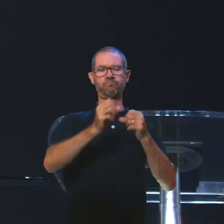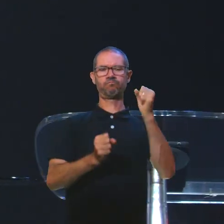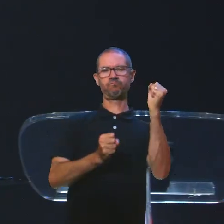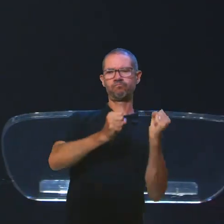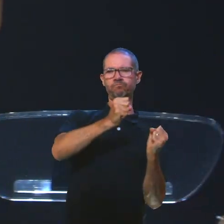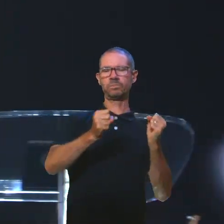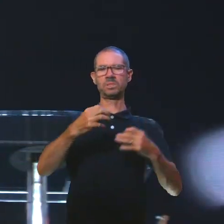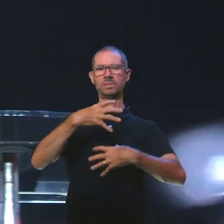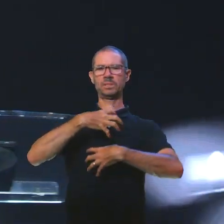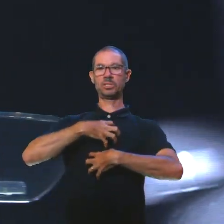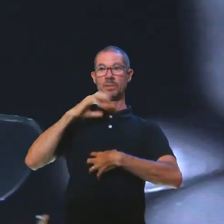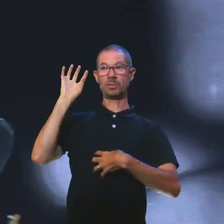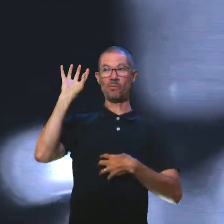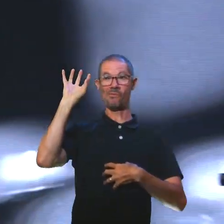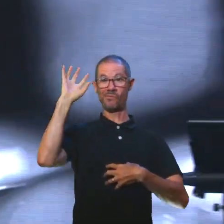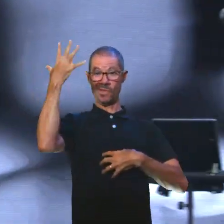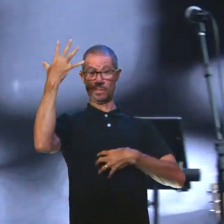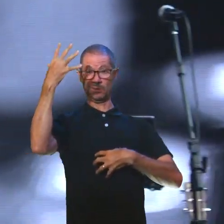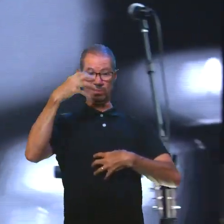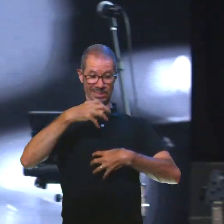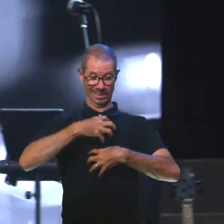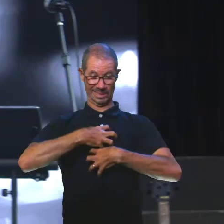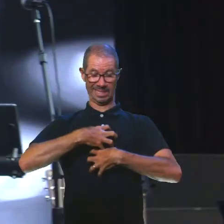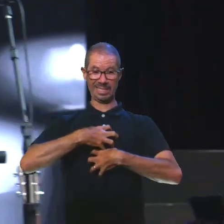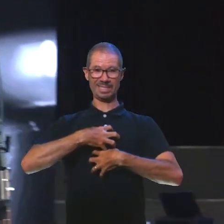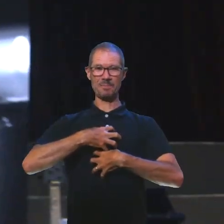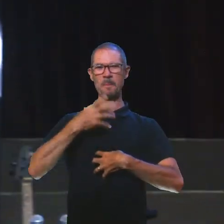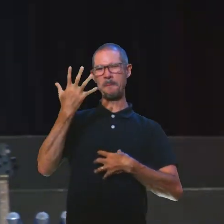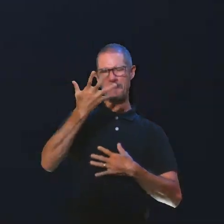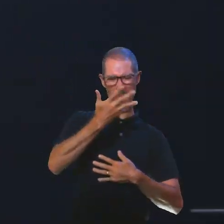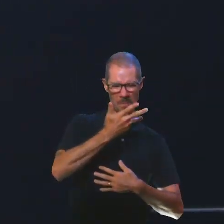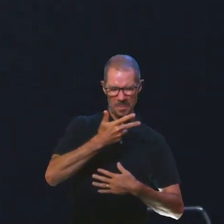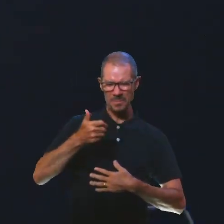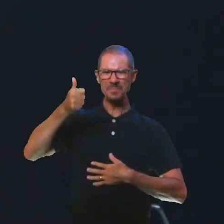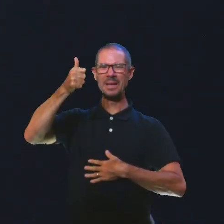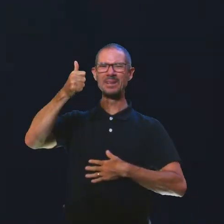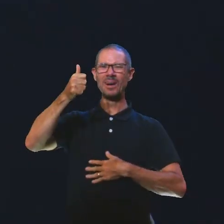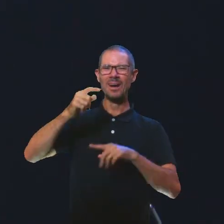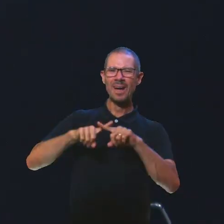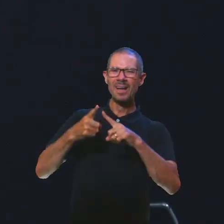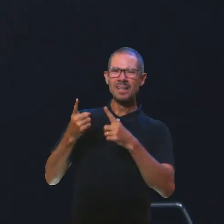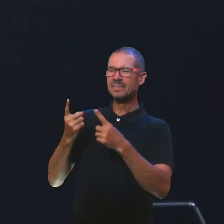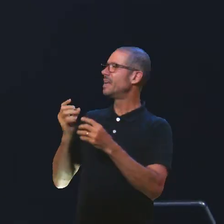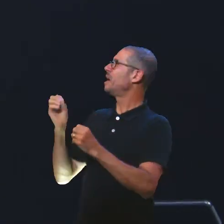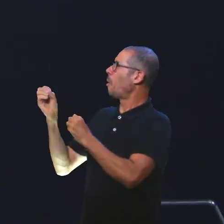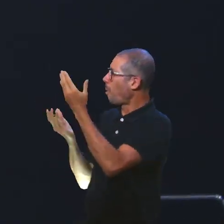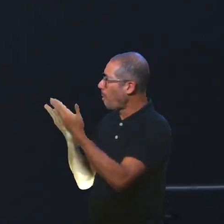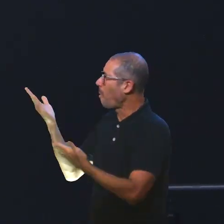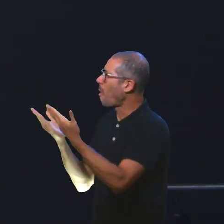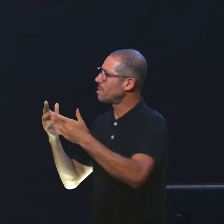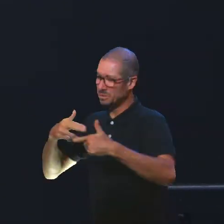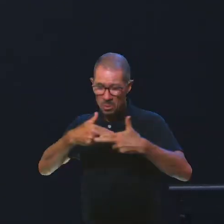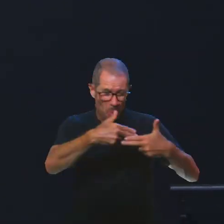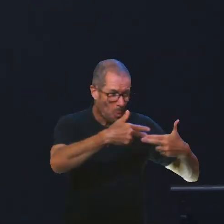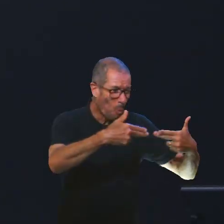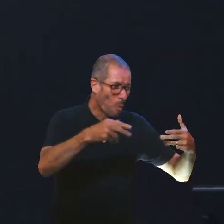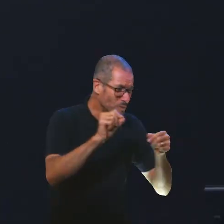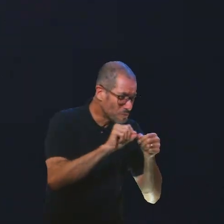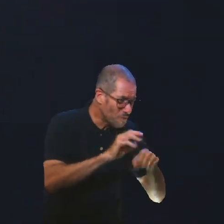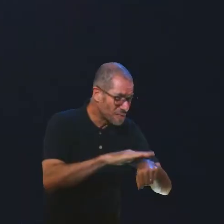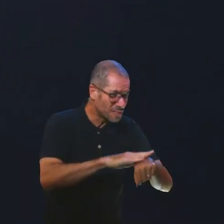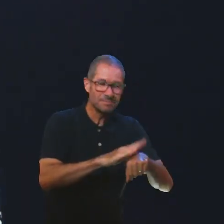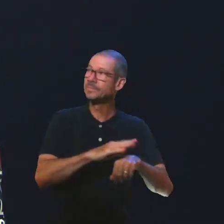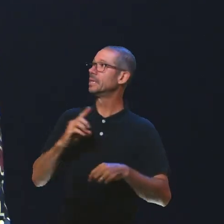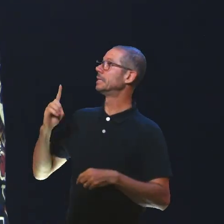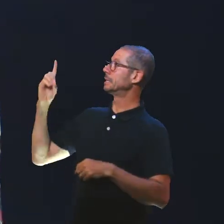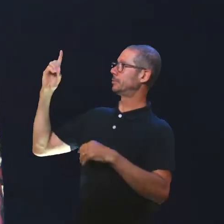dá um sentimento de realização. Você se sente ainda melhor. Senhor, mas eu estou fazendo a tua obra, eu estou realizando tantas coisas. Mas não é isso que eu